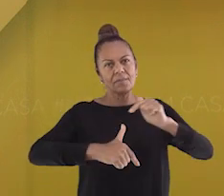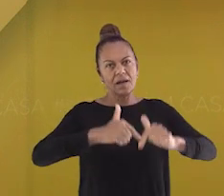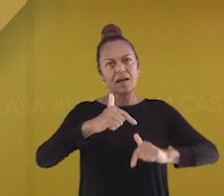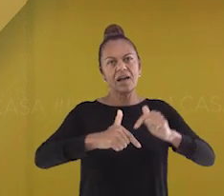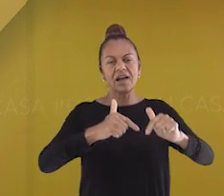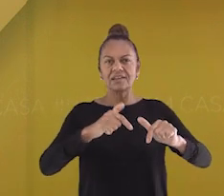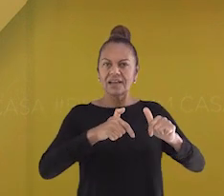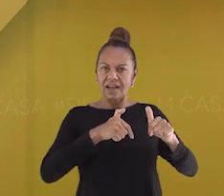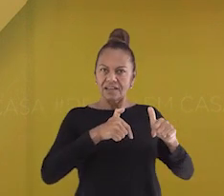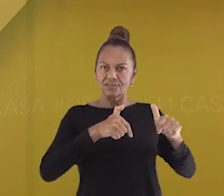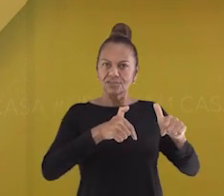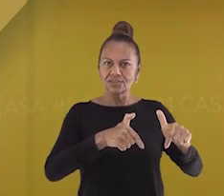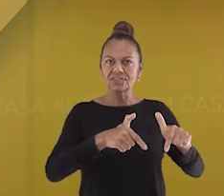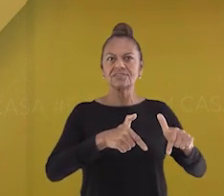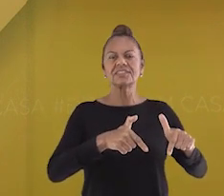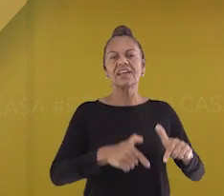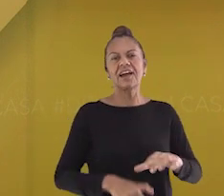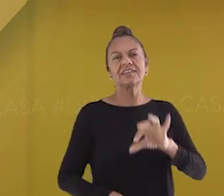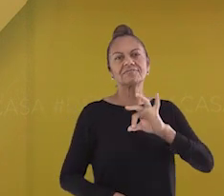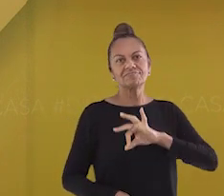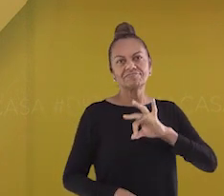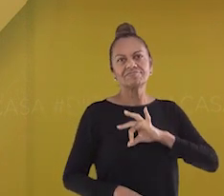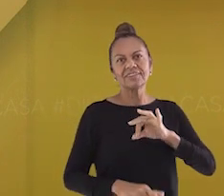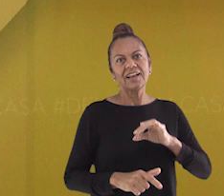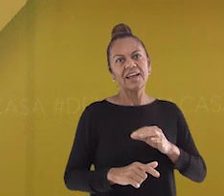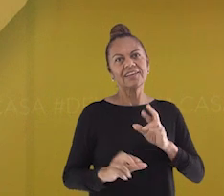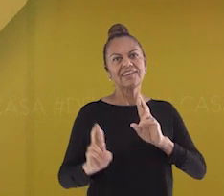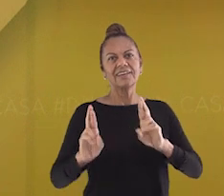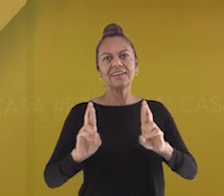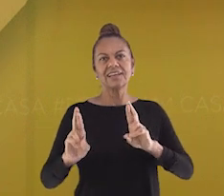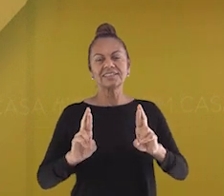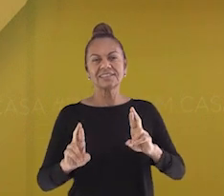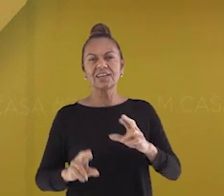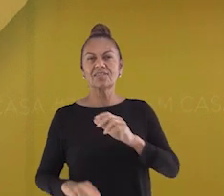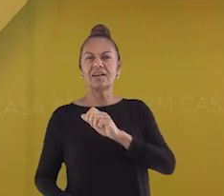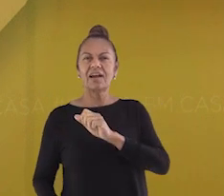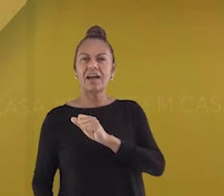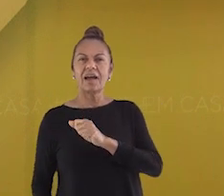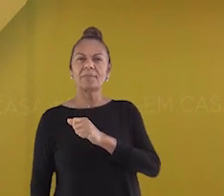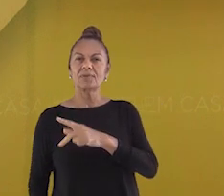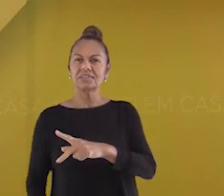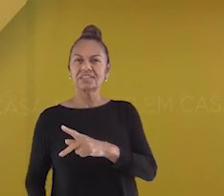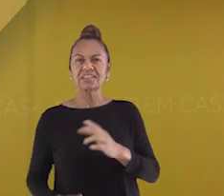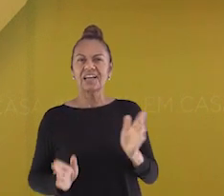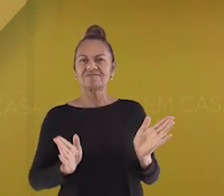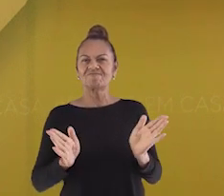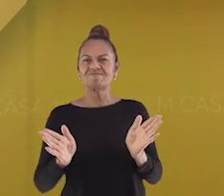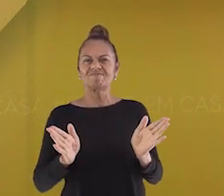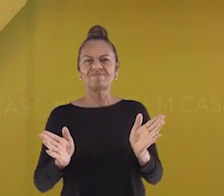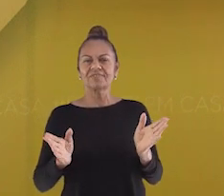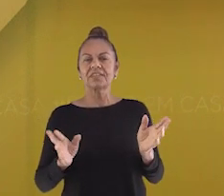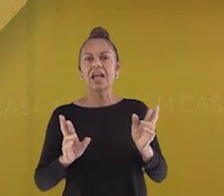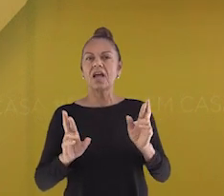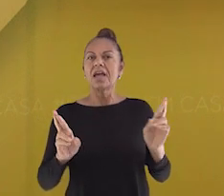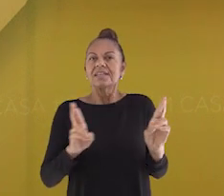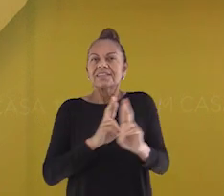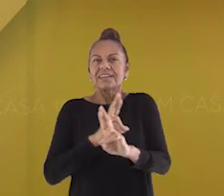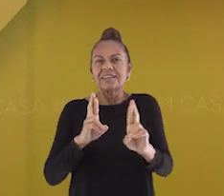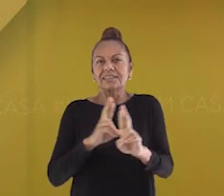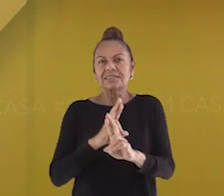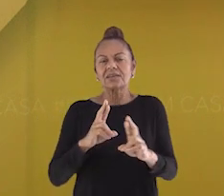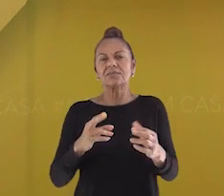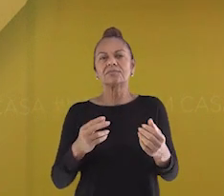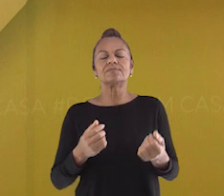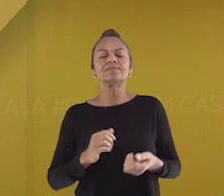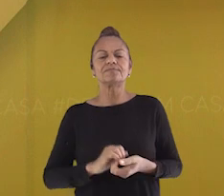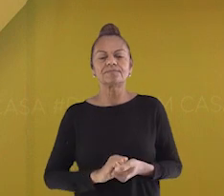número maior de trabalhadores em atividades remuneradas em relação ao número de beneficiários